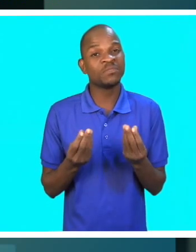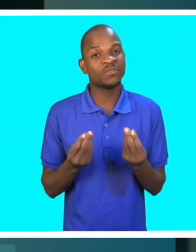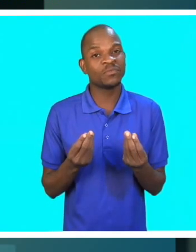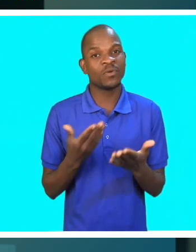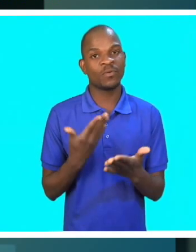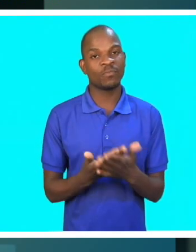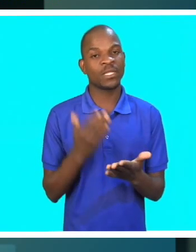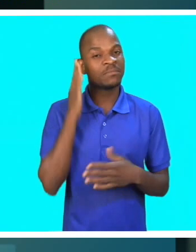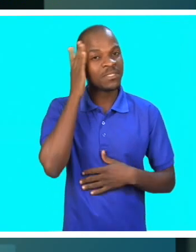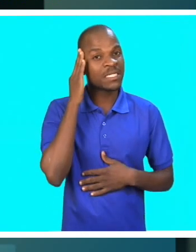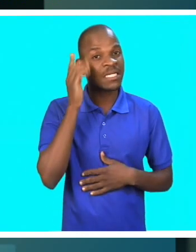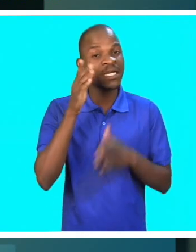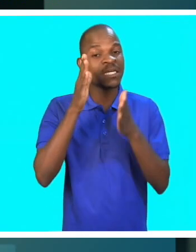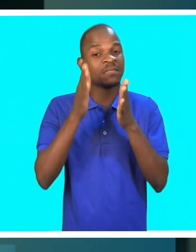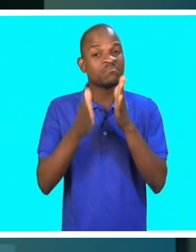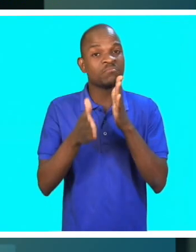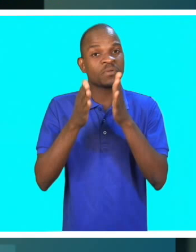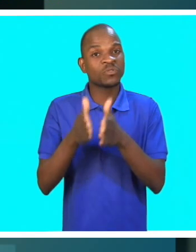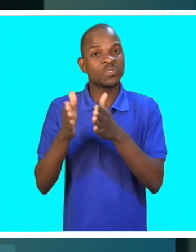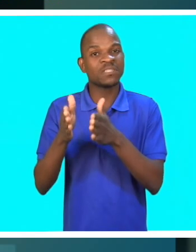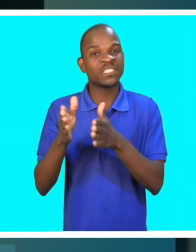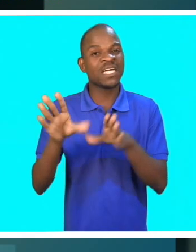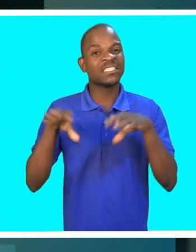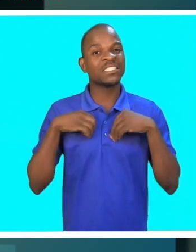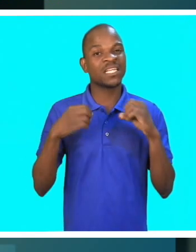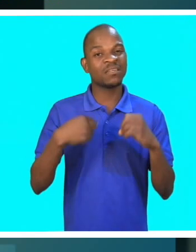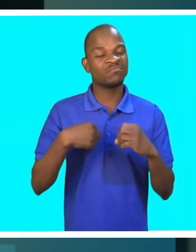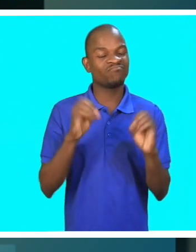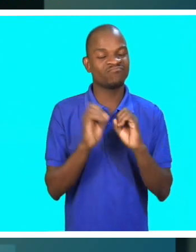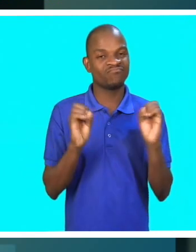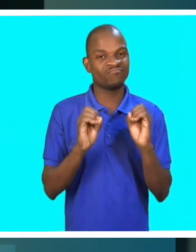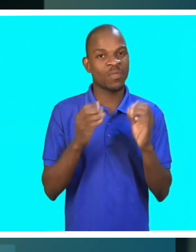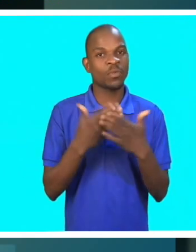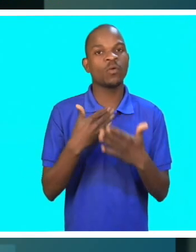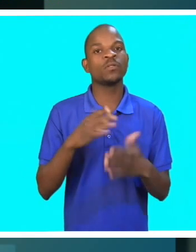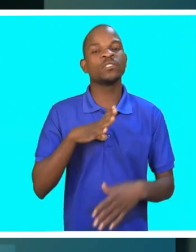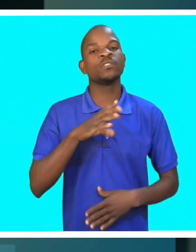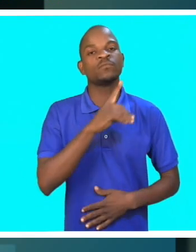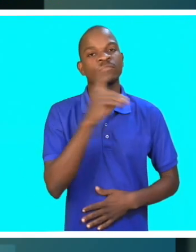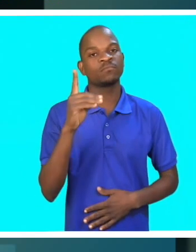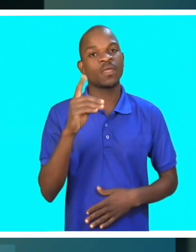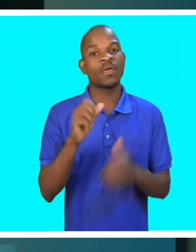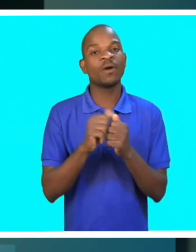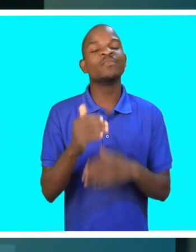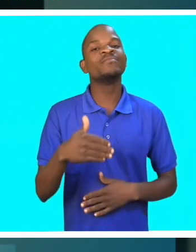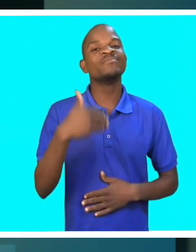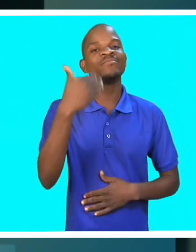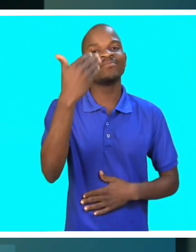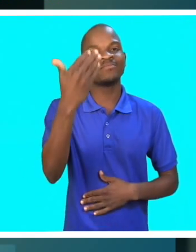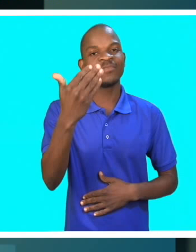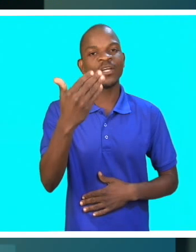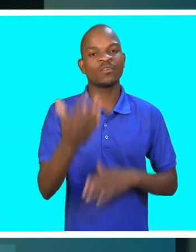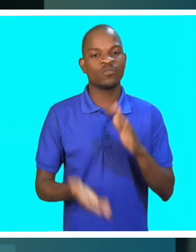acanhado, talvez eu pensava que ninguém podia me aceitar por ser um jovem com deficiência. Mas,